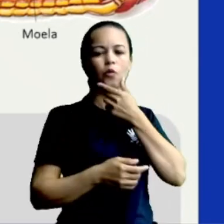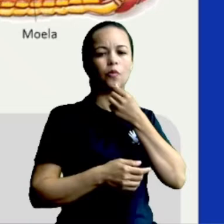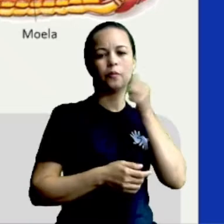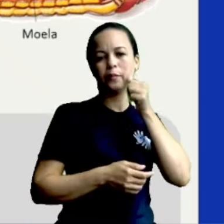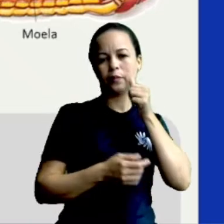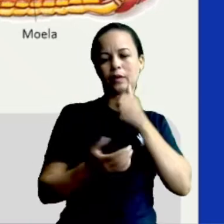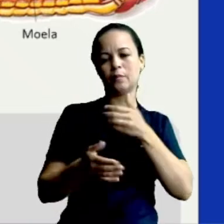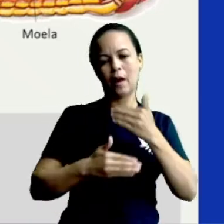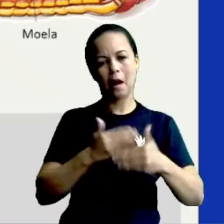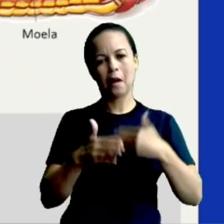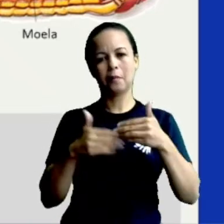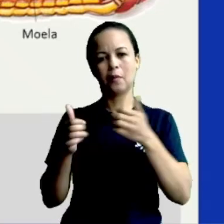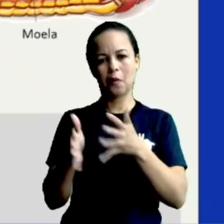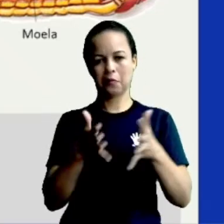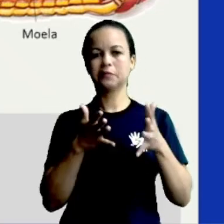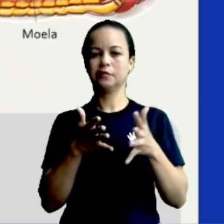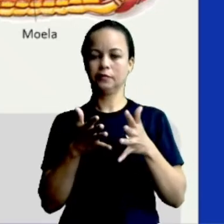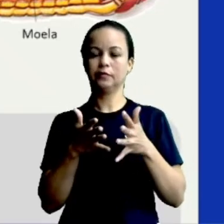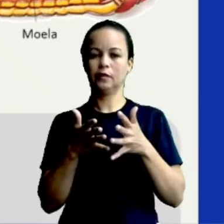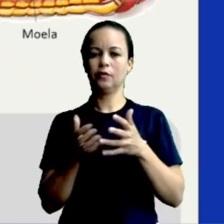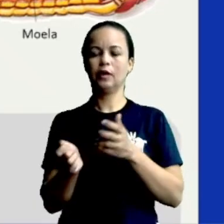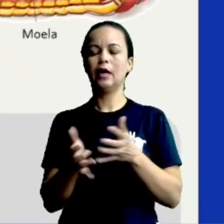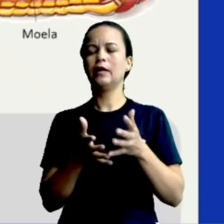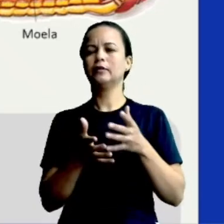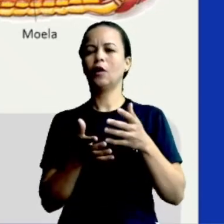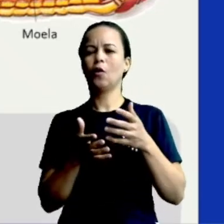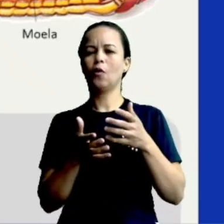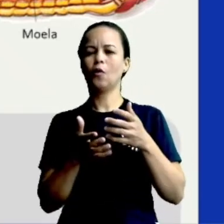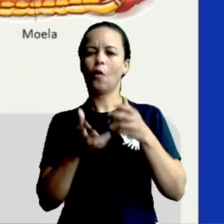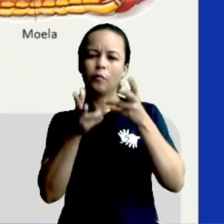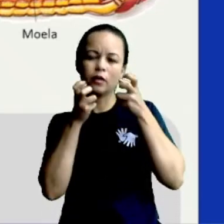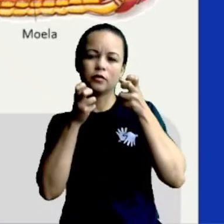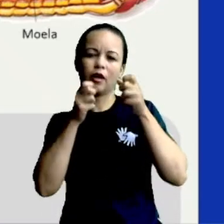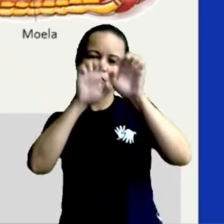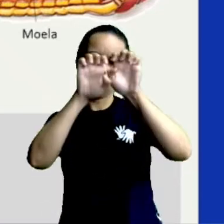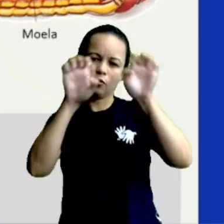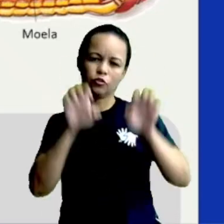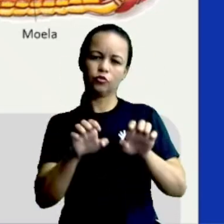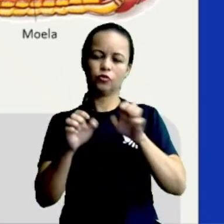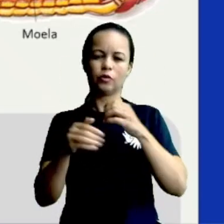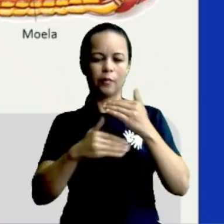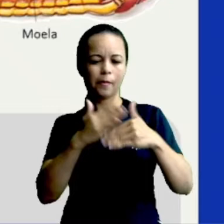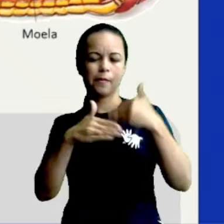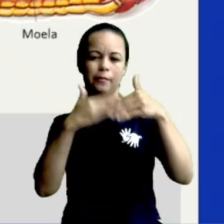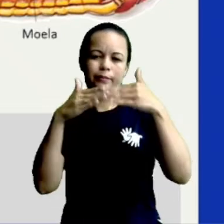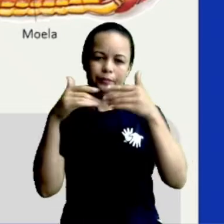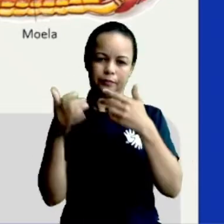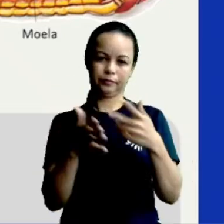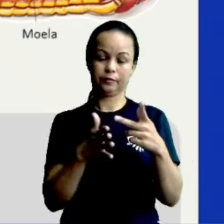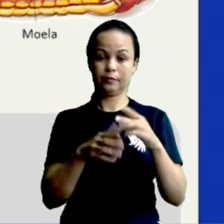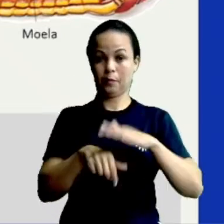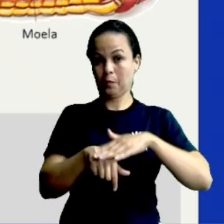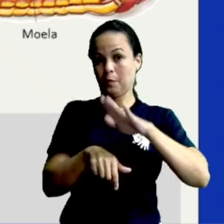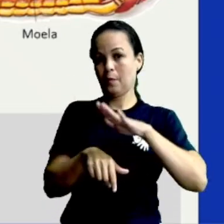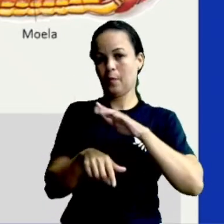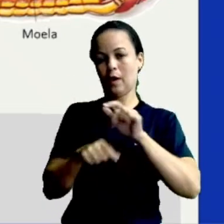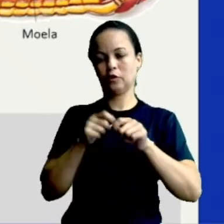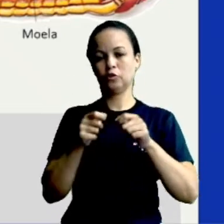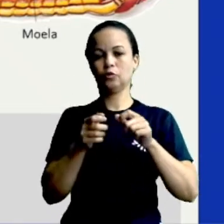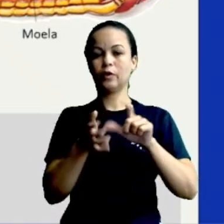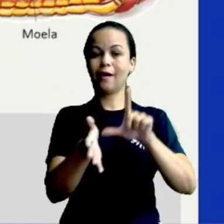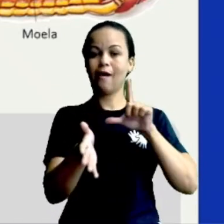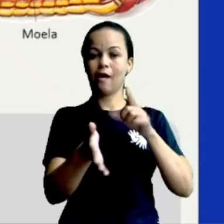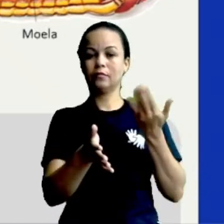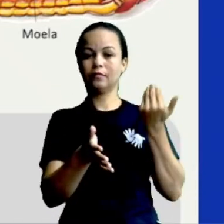femininos para a reprodução. Então percebam que é uma estrutura bem mais desenvolvida do que as